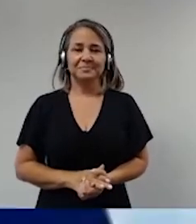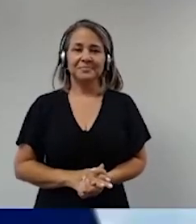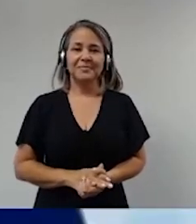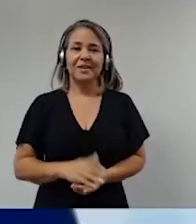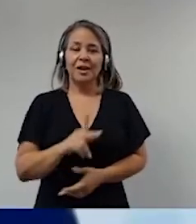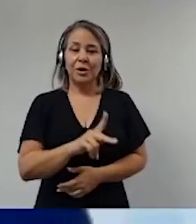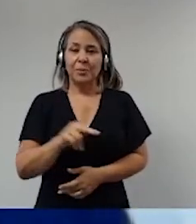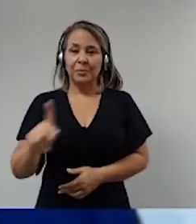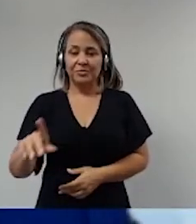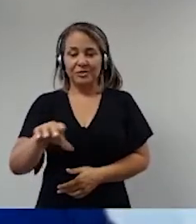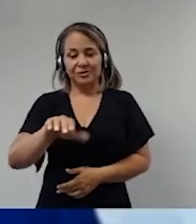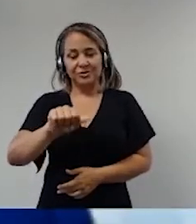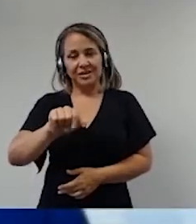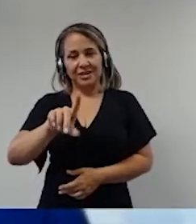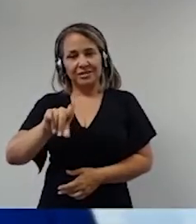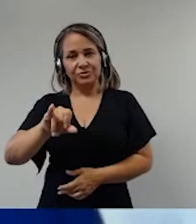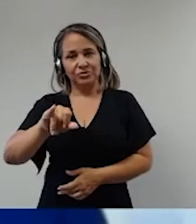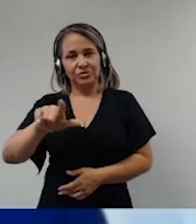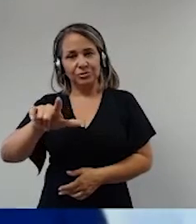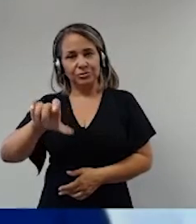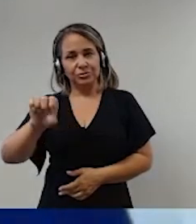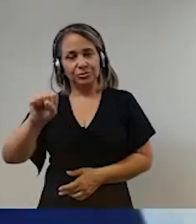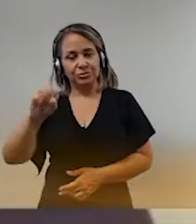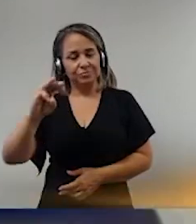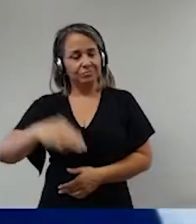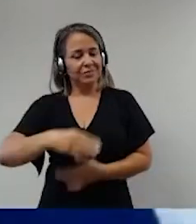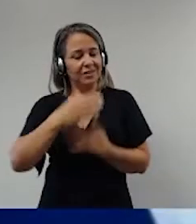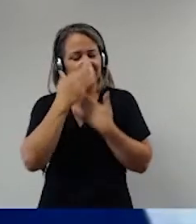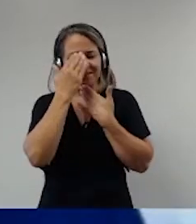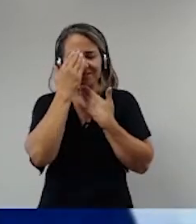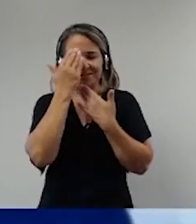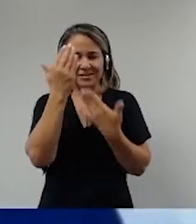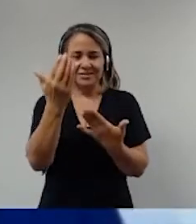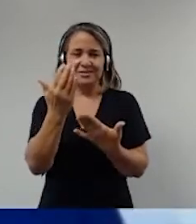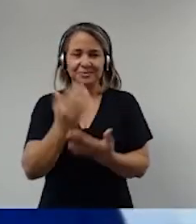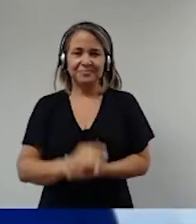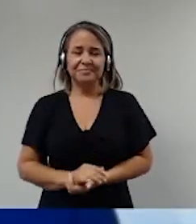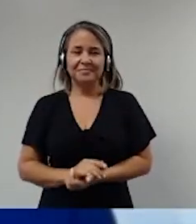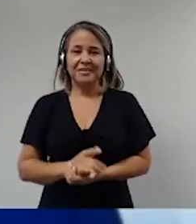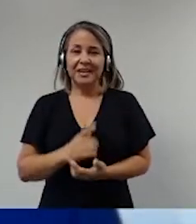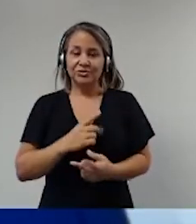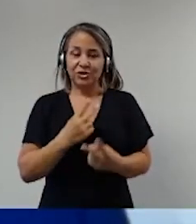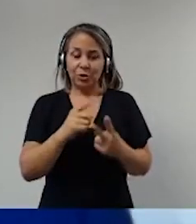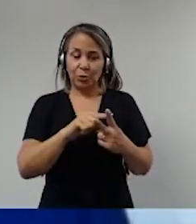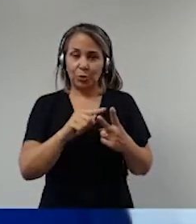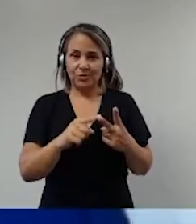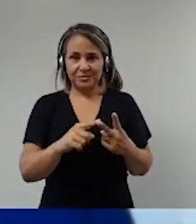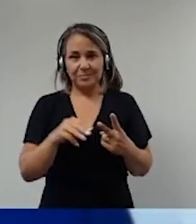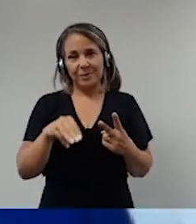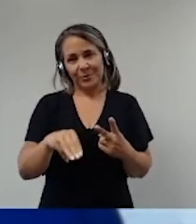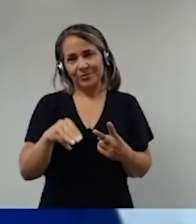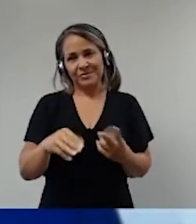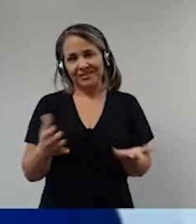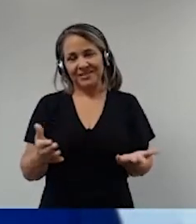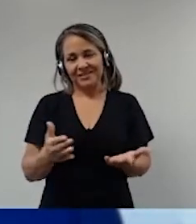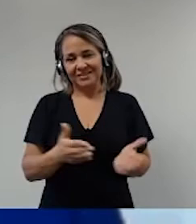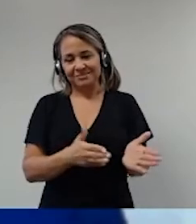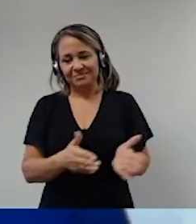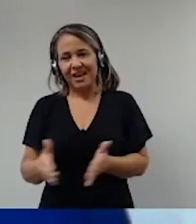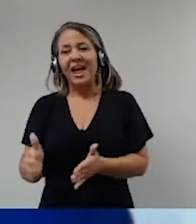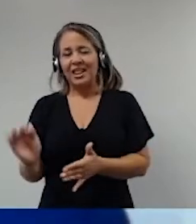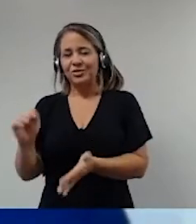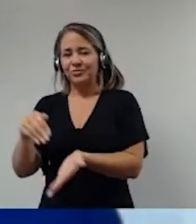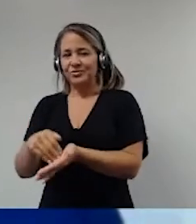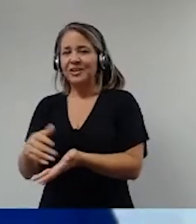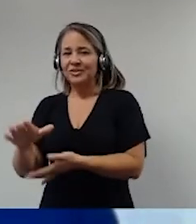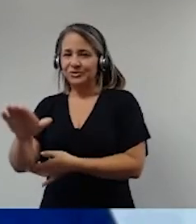Professor Adilson Moreira, agradeço. Ainda tinha 2 minutos e meio do seu tempo, mas aí a gente, no final, a